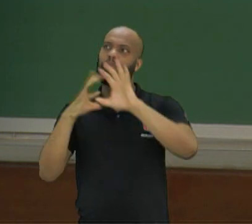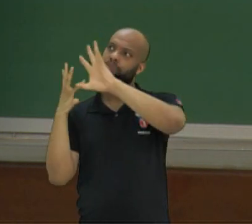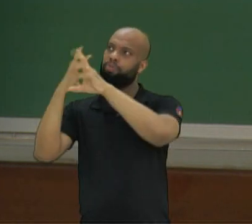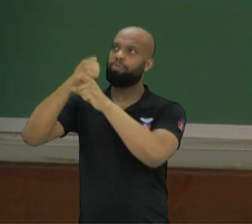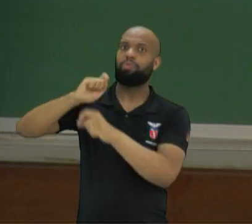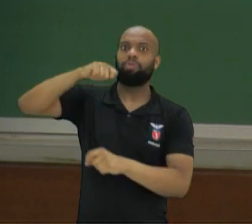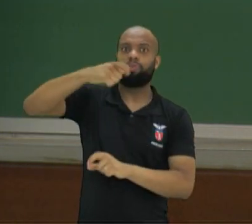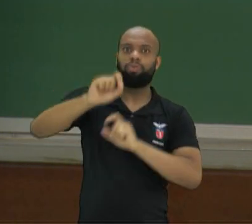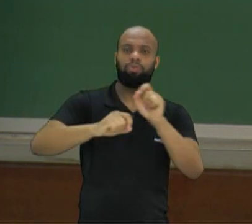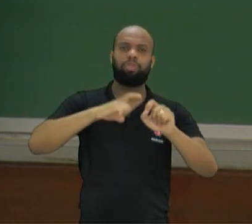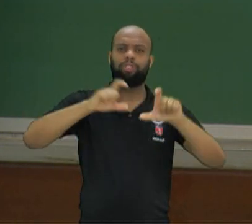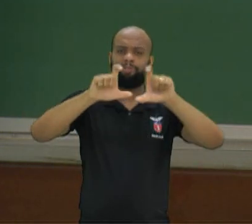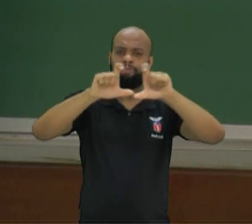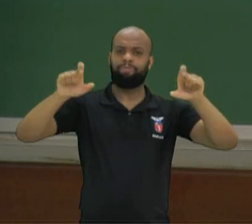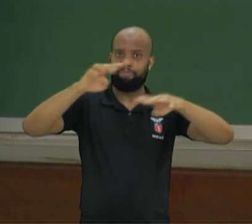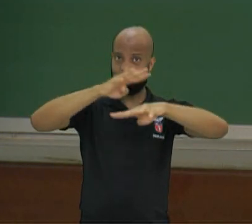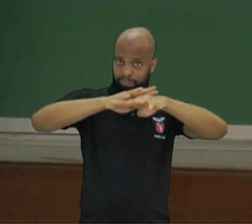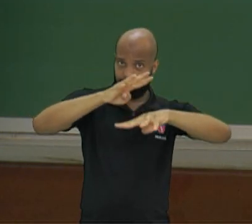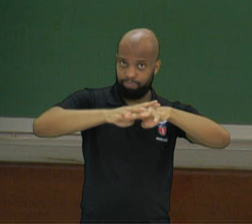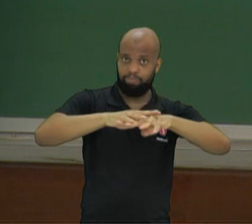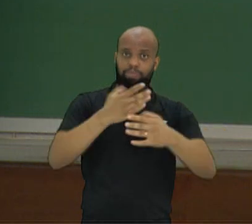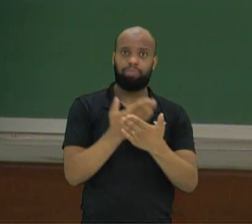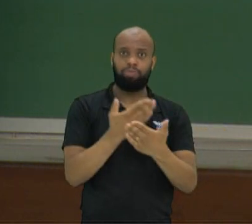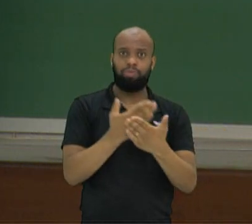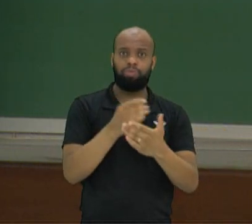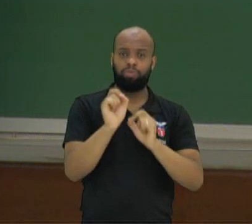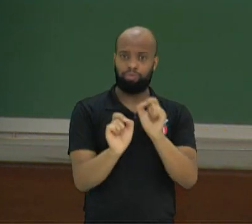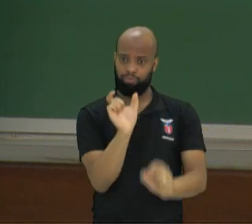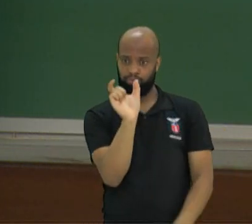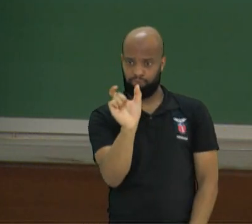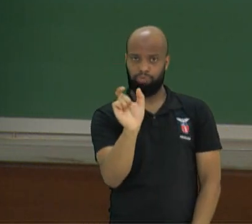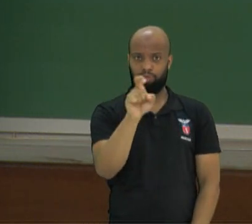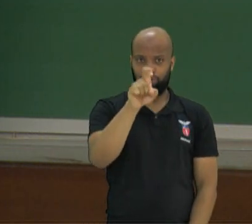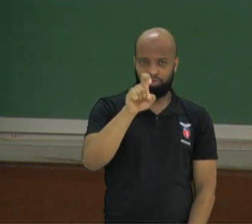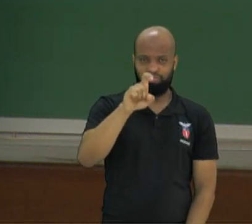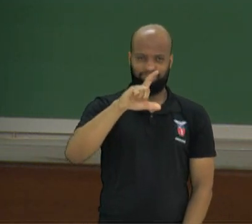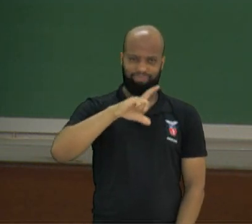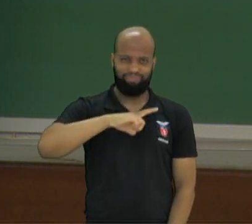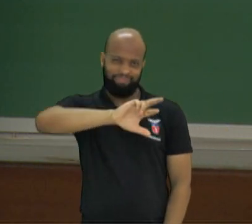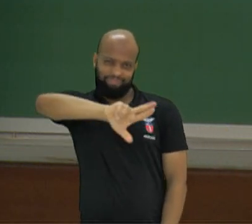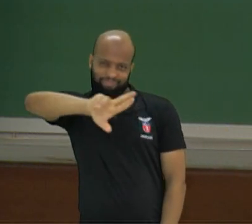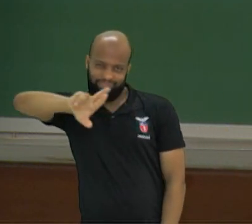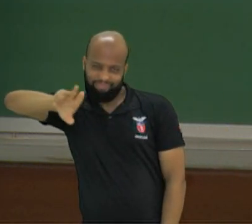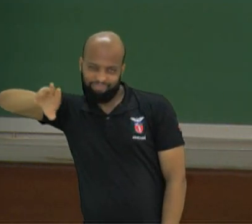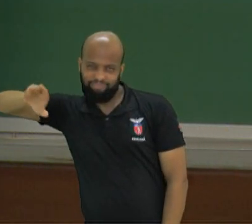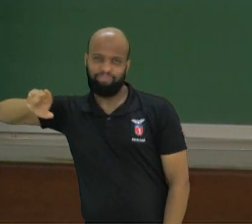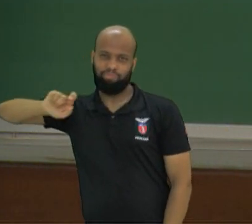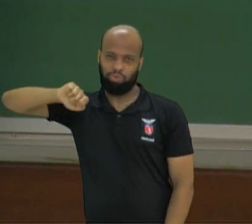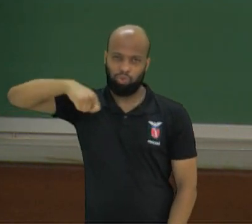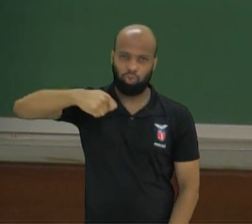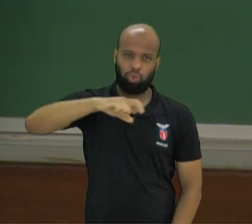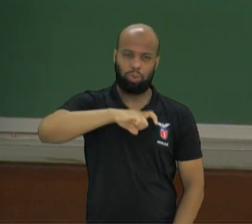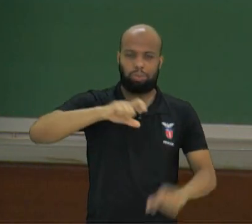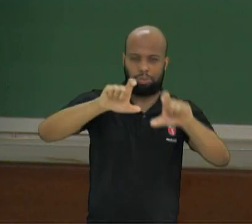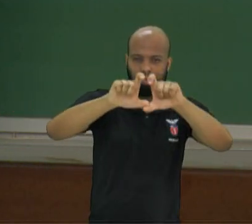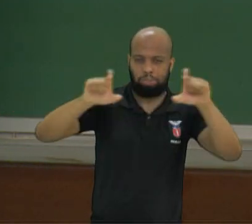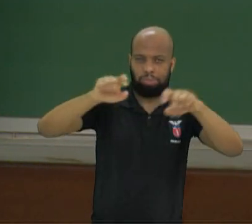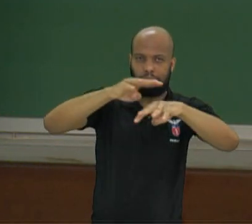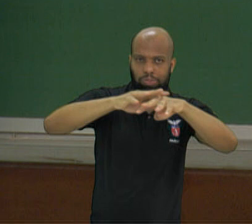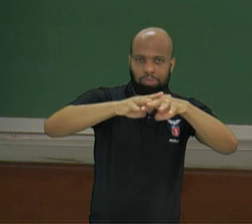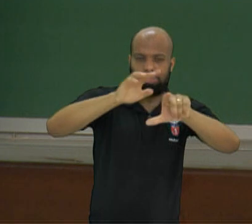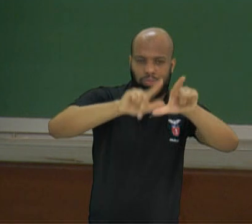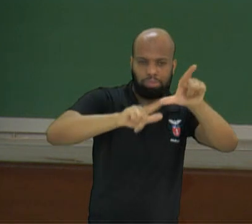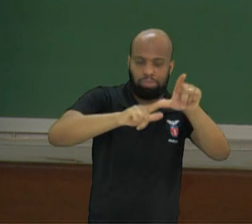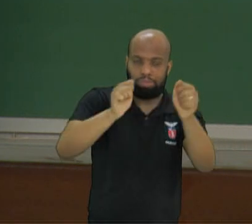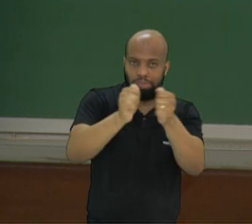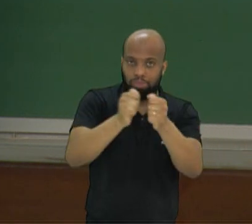sobre expressões algébricas. Nós falamos de monômios, nós falamos de valor numérico, né? Essa foi a parte 2 da nossa retomada.